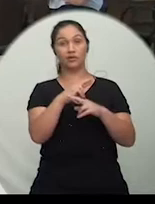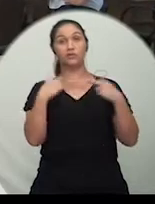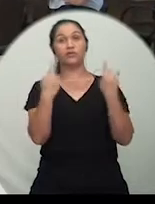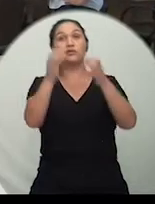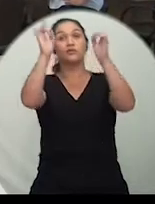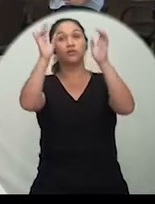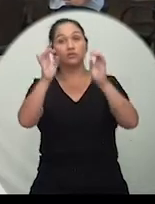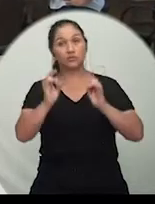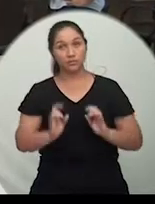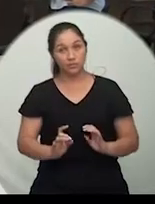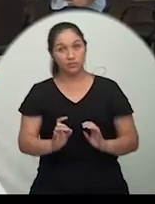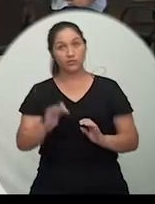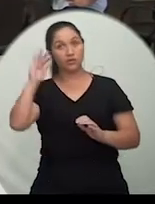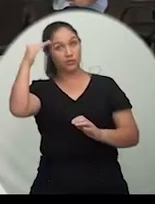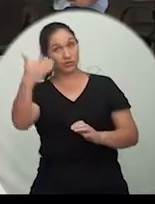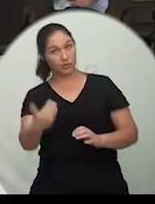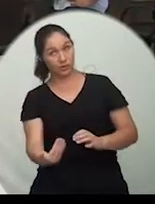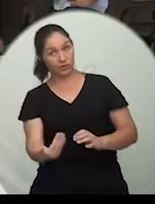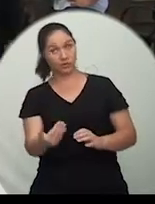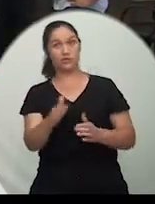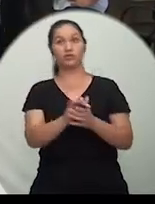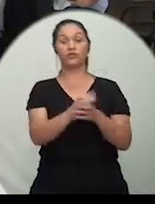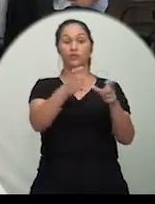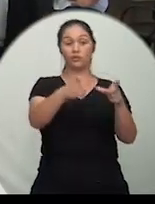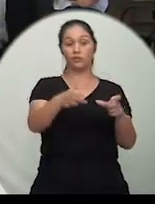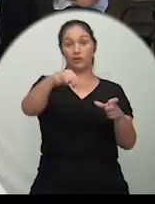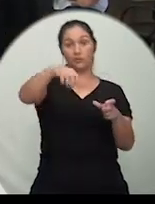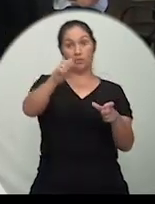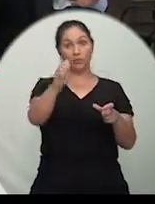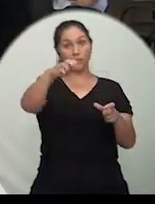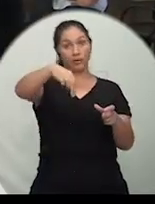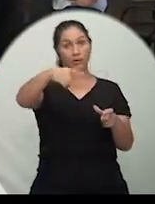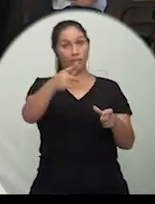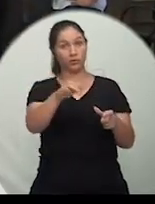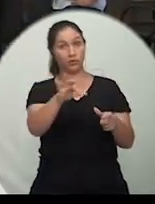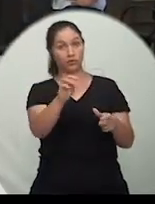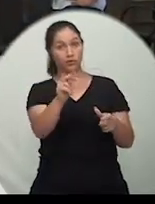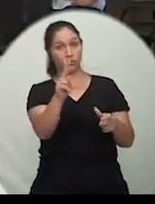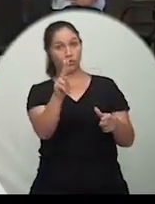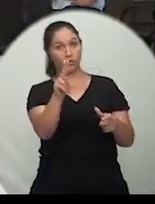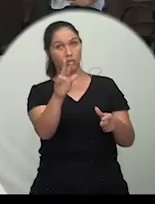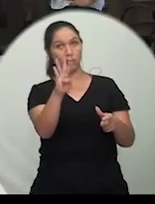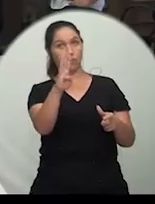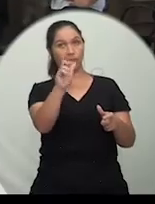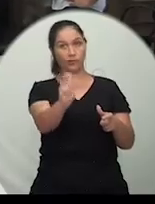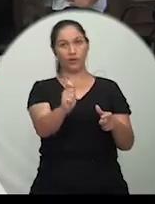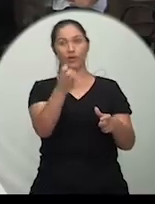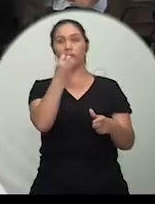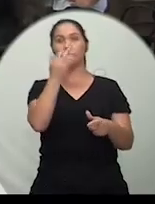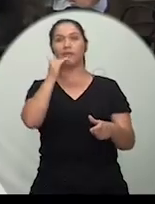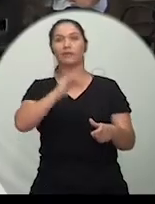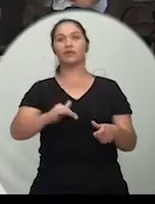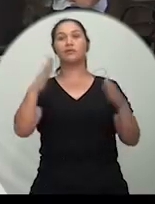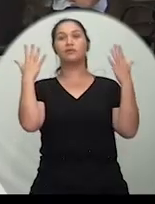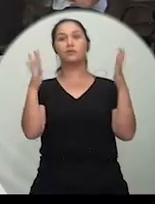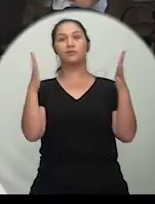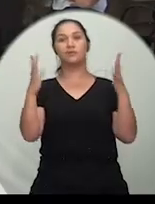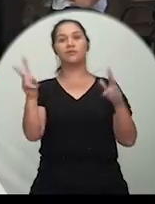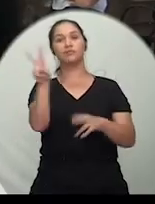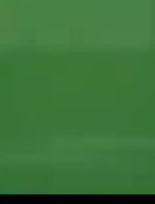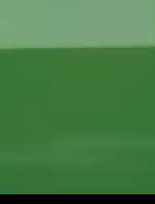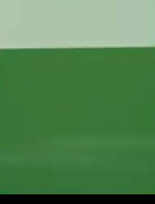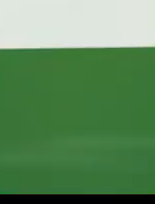para entrega de títulos na Sociedade Recreativa Mampituba. Boa tarde a todos, parabéns aos vencedores.